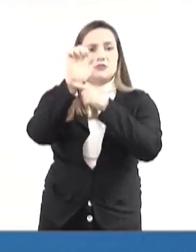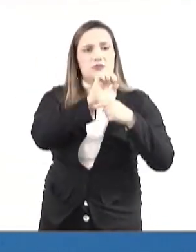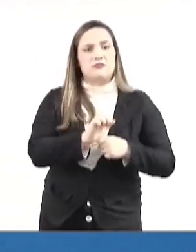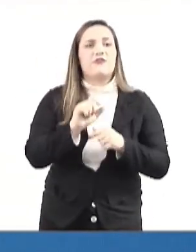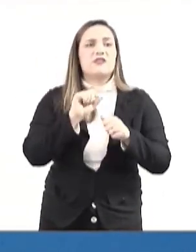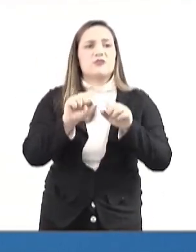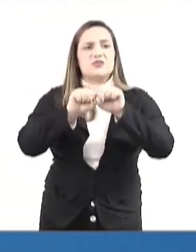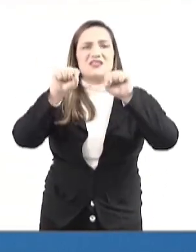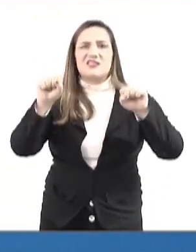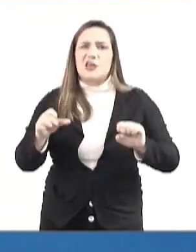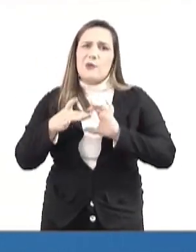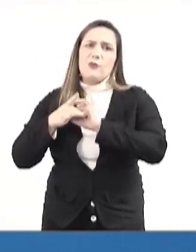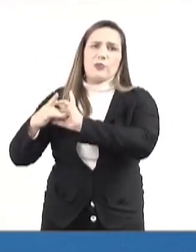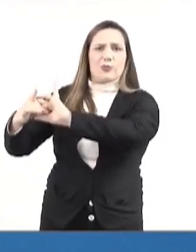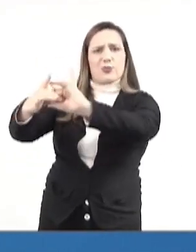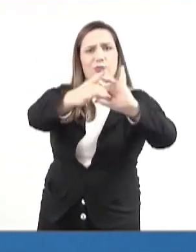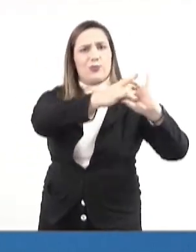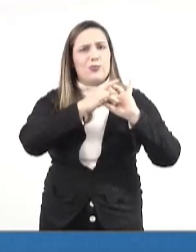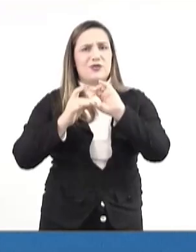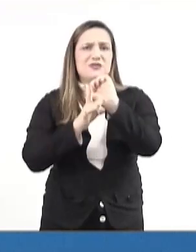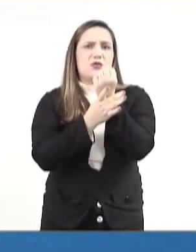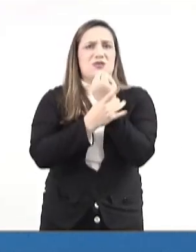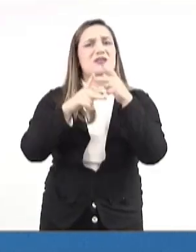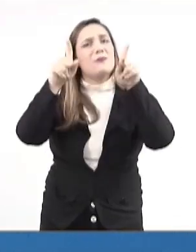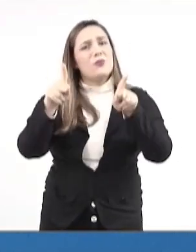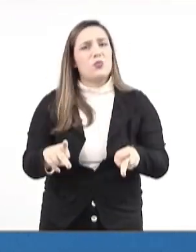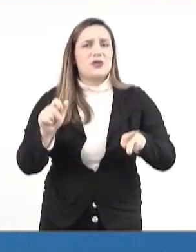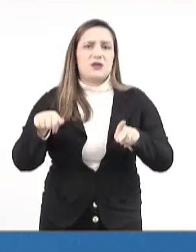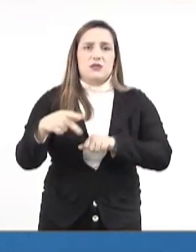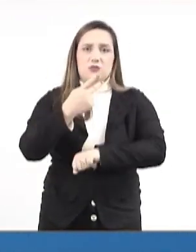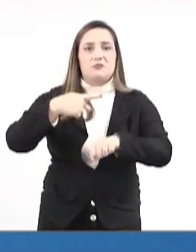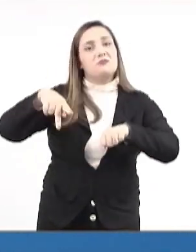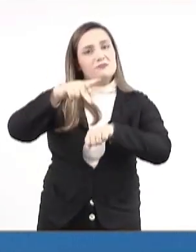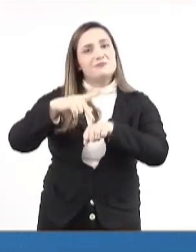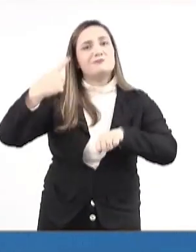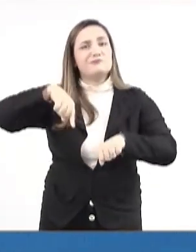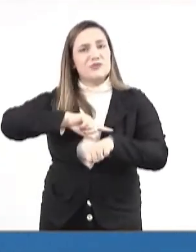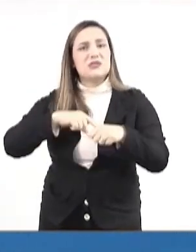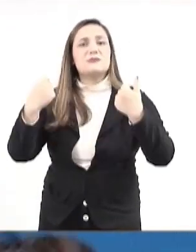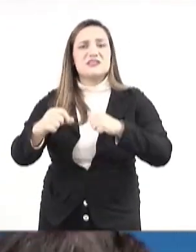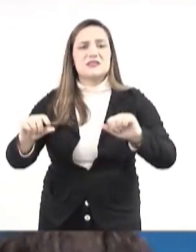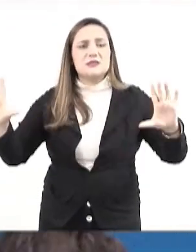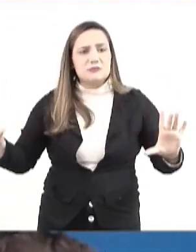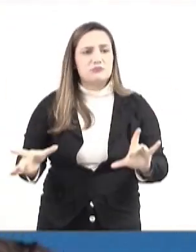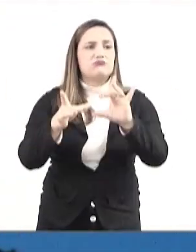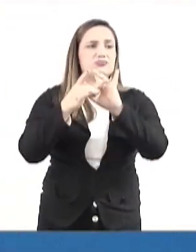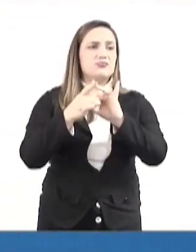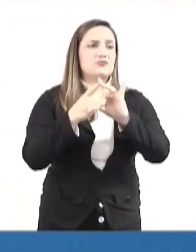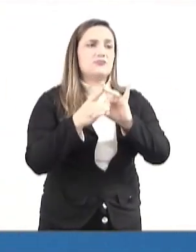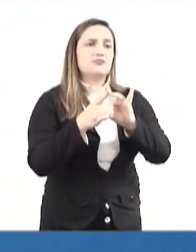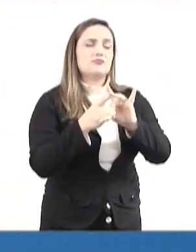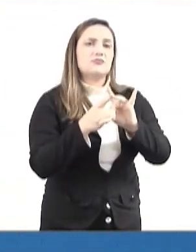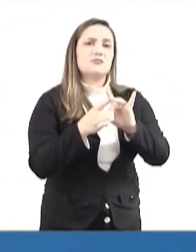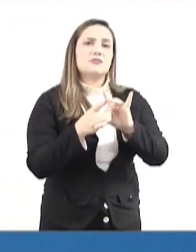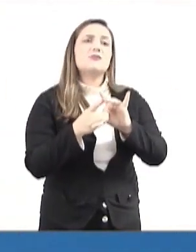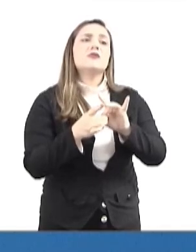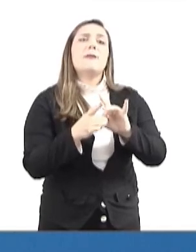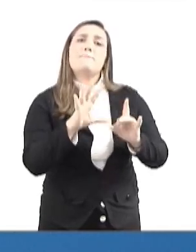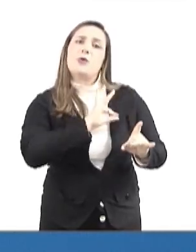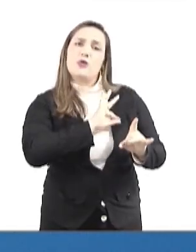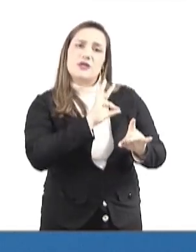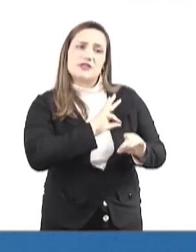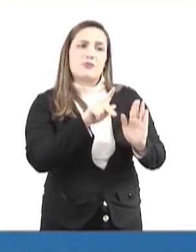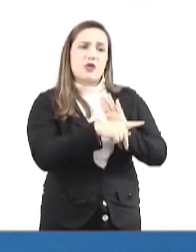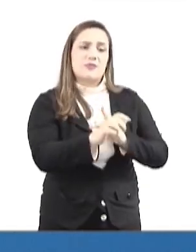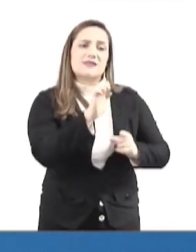segurança pública no nosso país. Nós precisamos integrar as forças de segurança dos